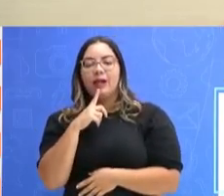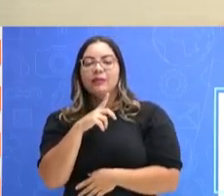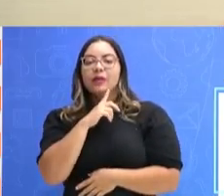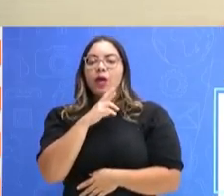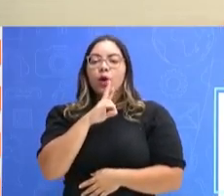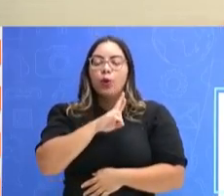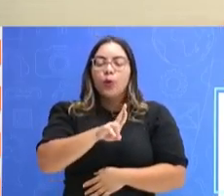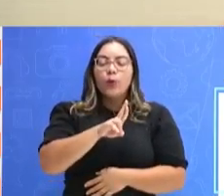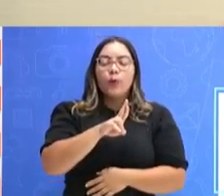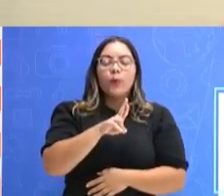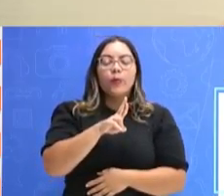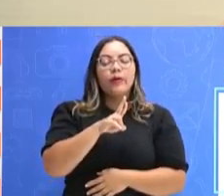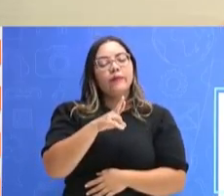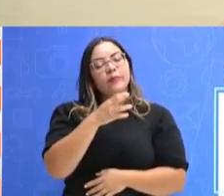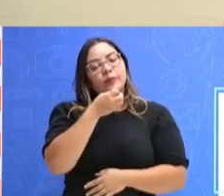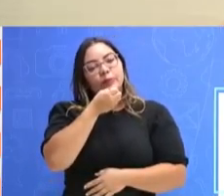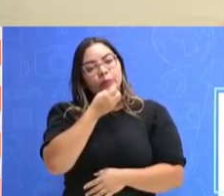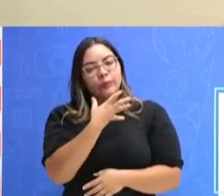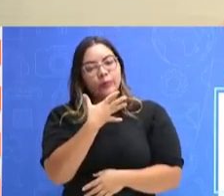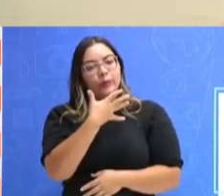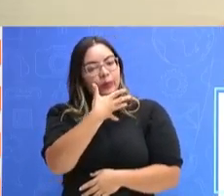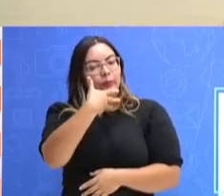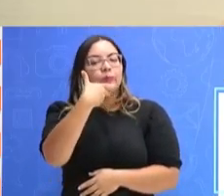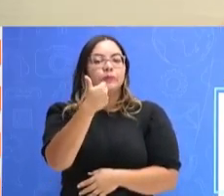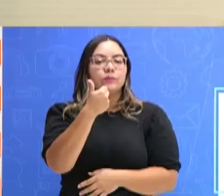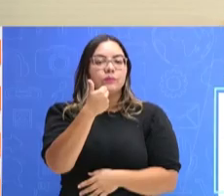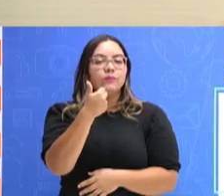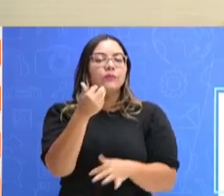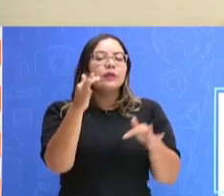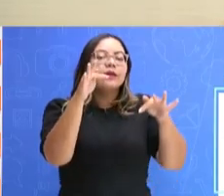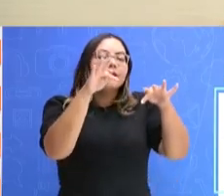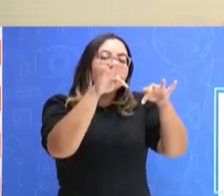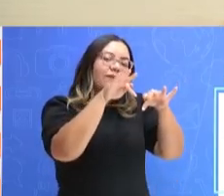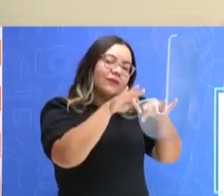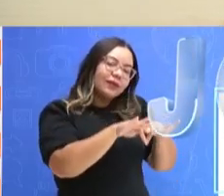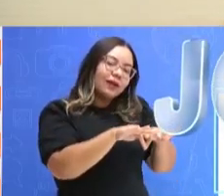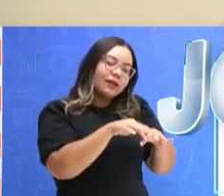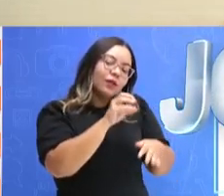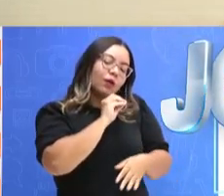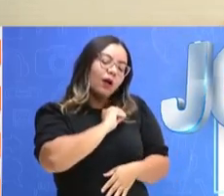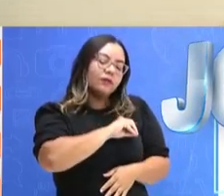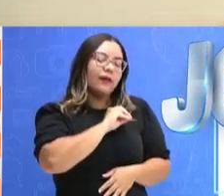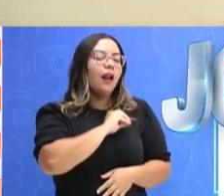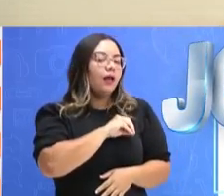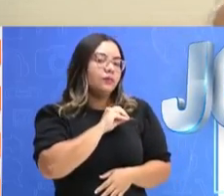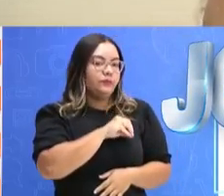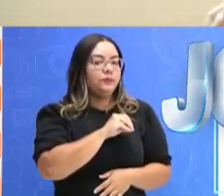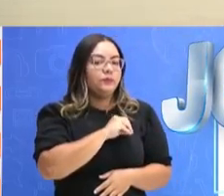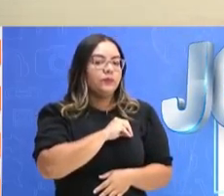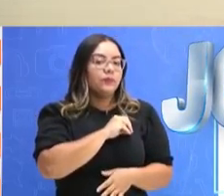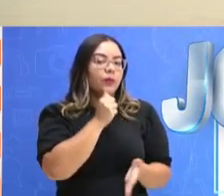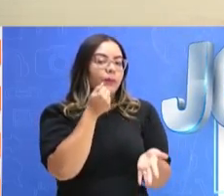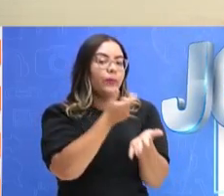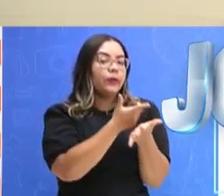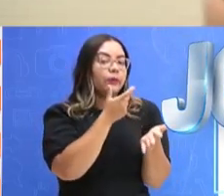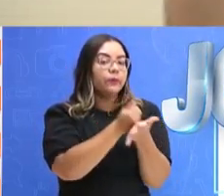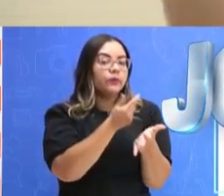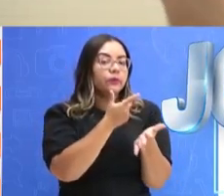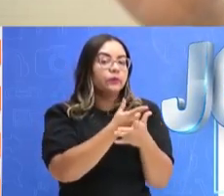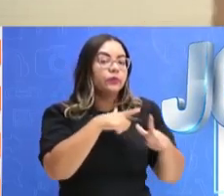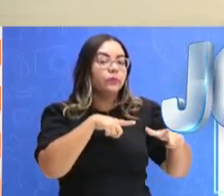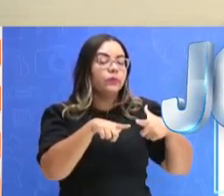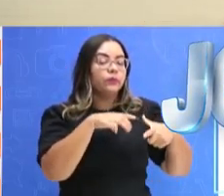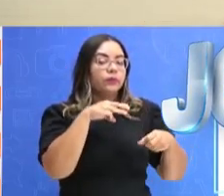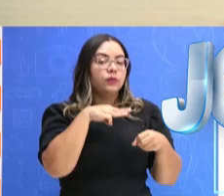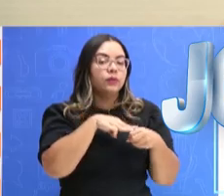ao programa Hora do Povo da TV guanaré finalizou o pagamento dos funcionários